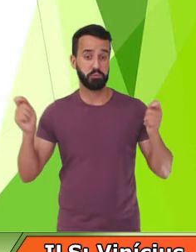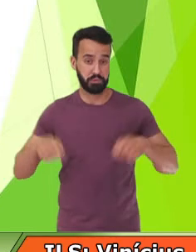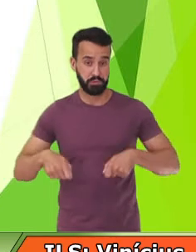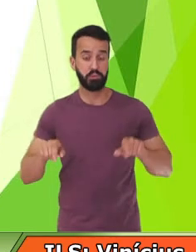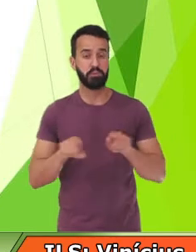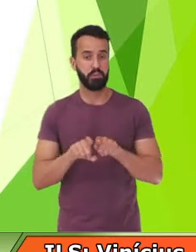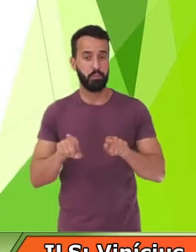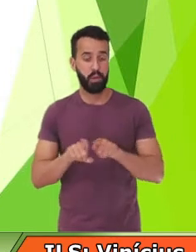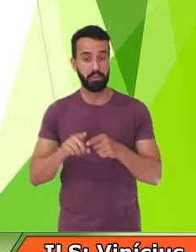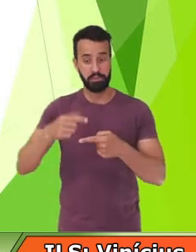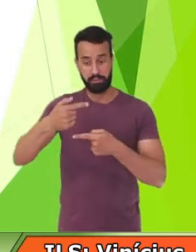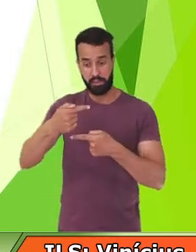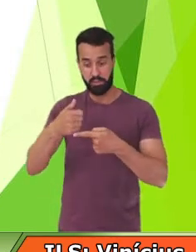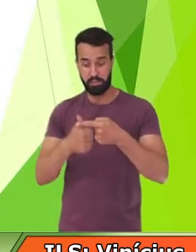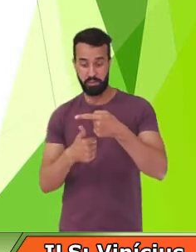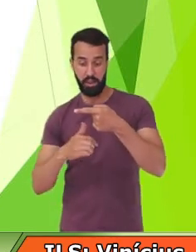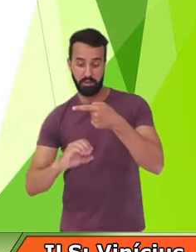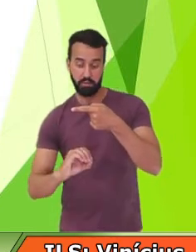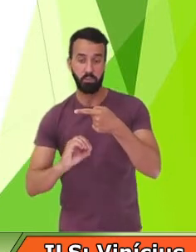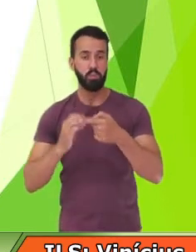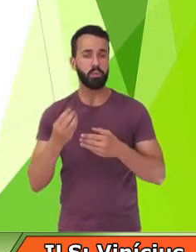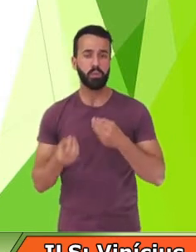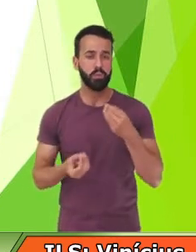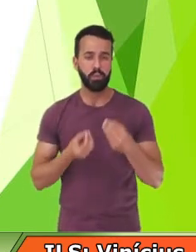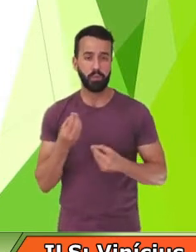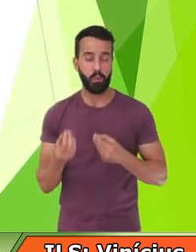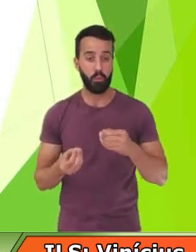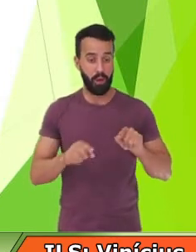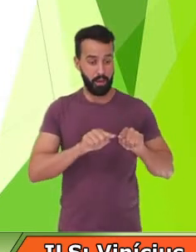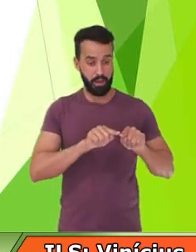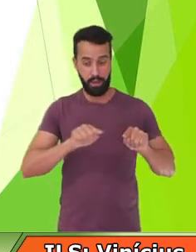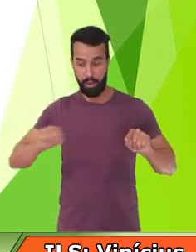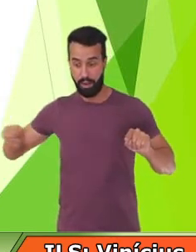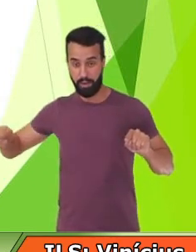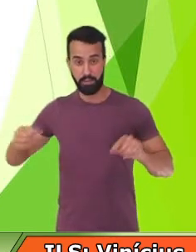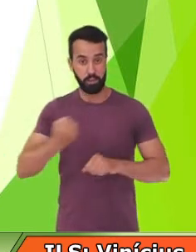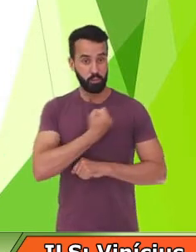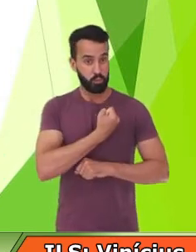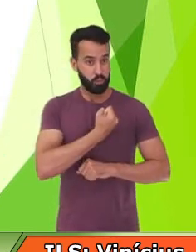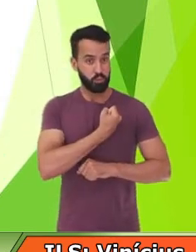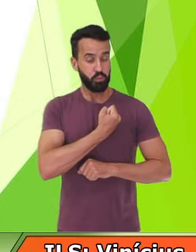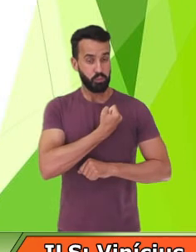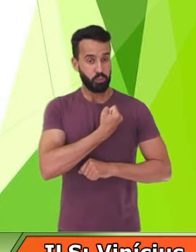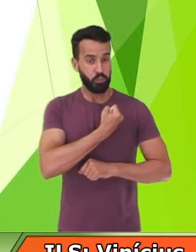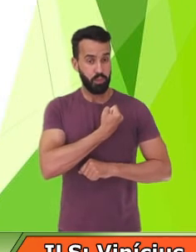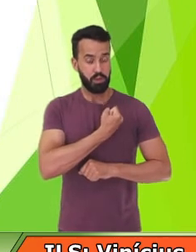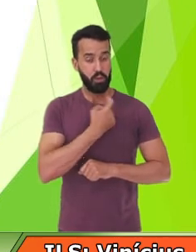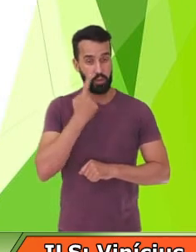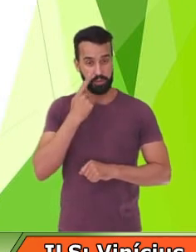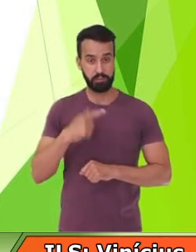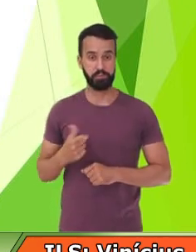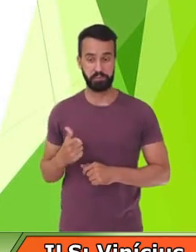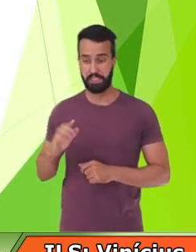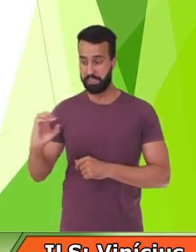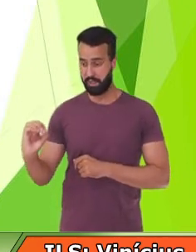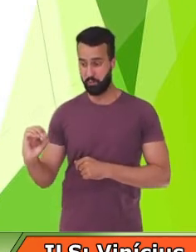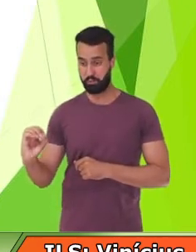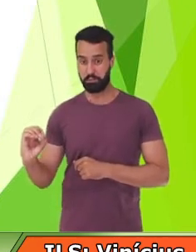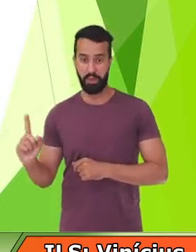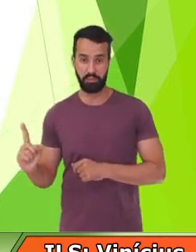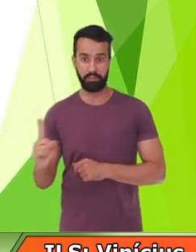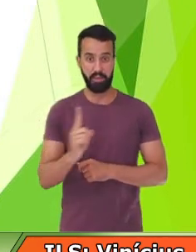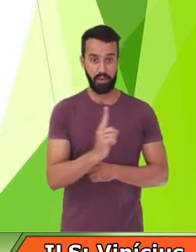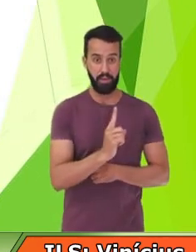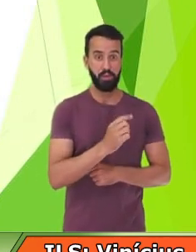a fração 7 décimos é por meio da reta numérica. Aqui eu tenho do 0 a 1